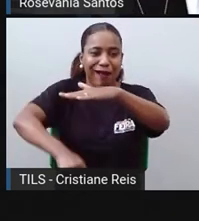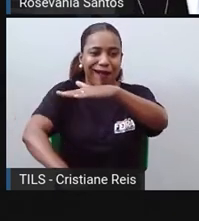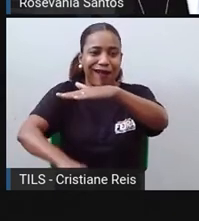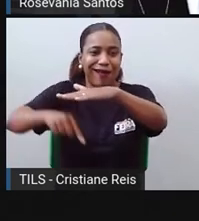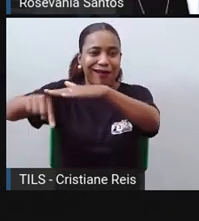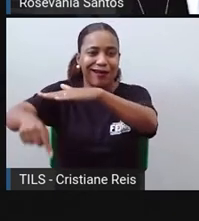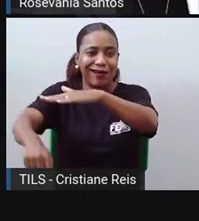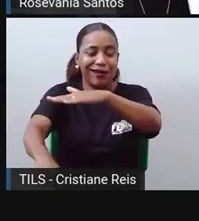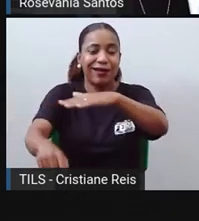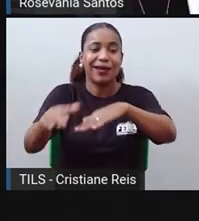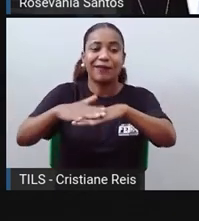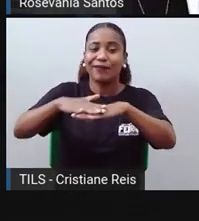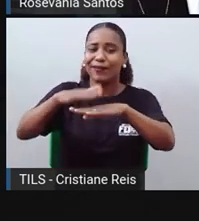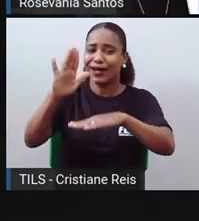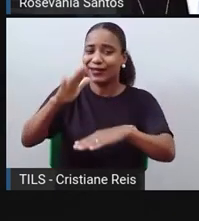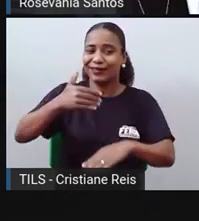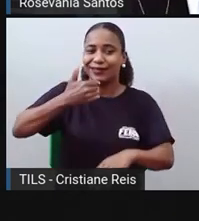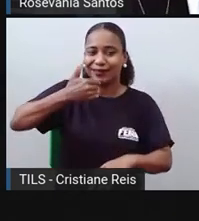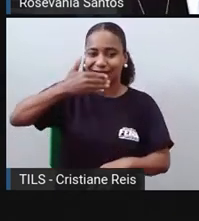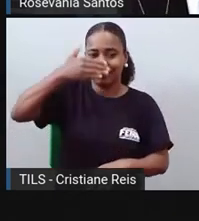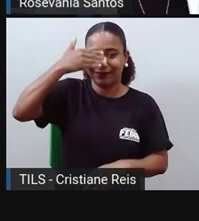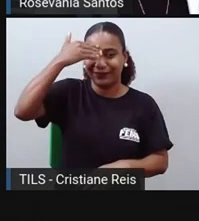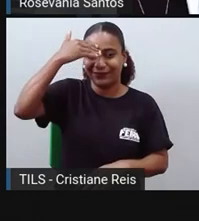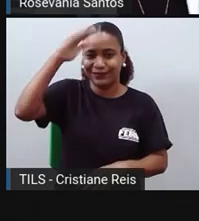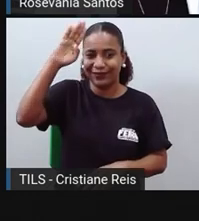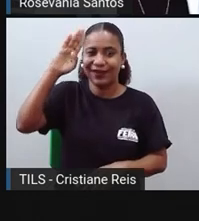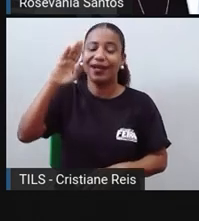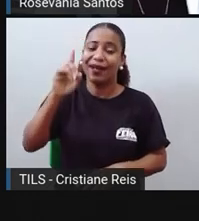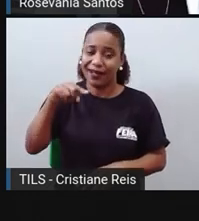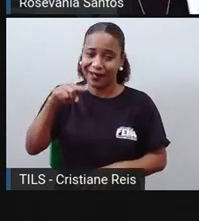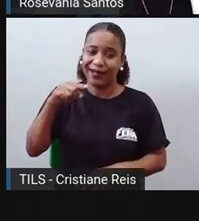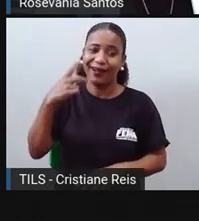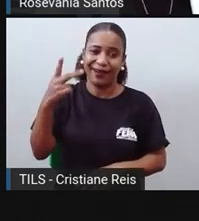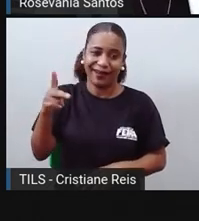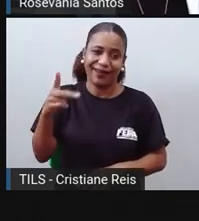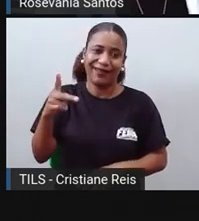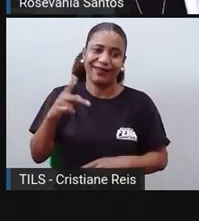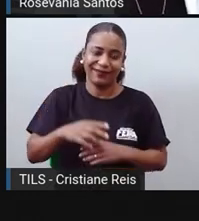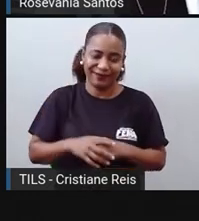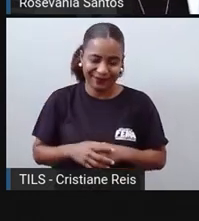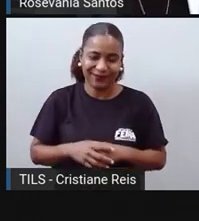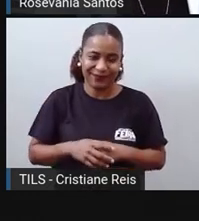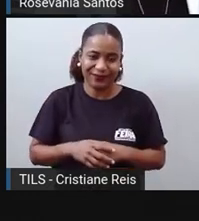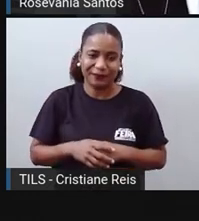sétimo, a Arábia Saudita é o segundo, logo atrás, né, dos Estados Unidos, e